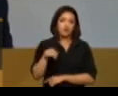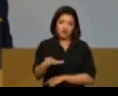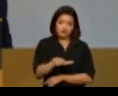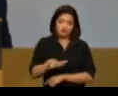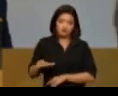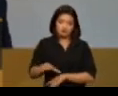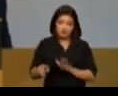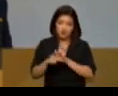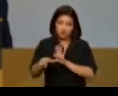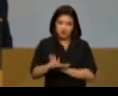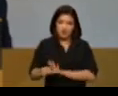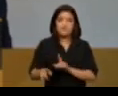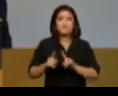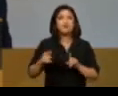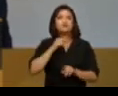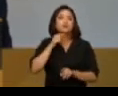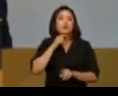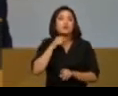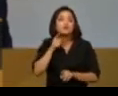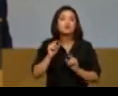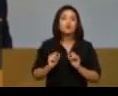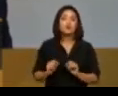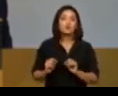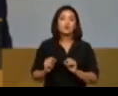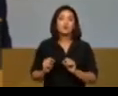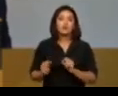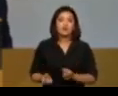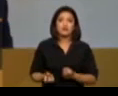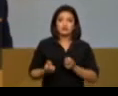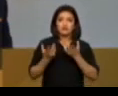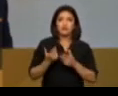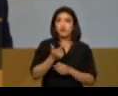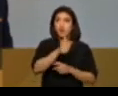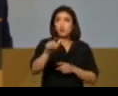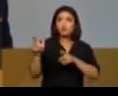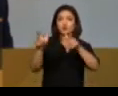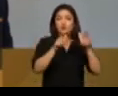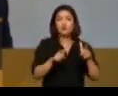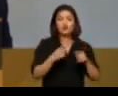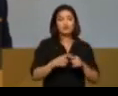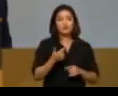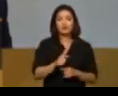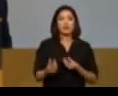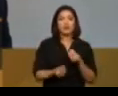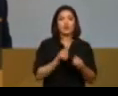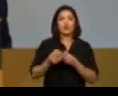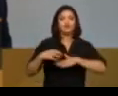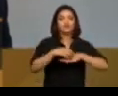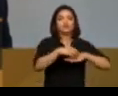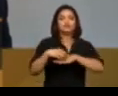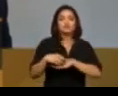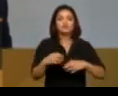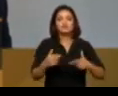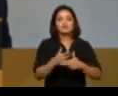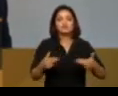Sul, mas não conseguirá atingir mercados mais amplos, porque não existe logística para fazer com que